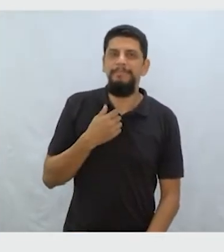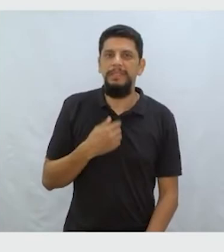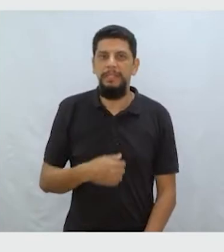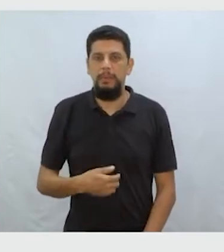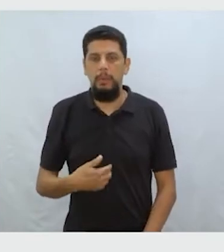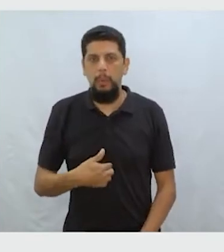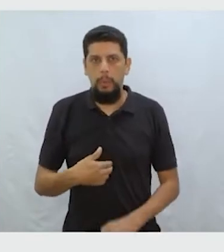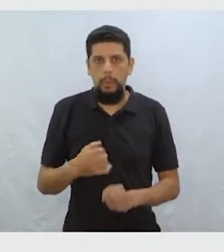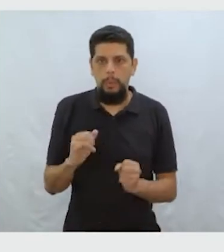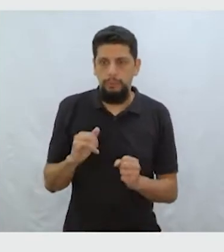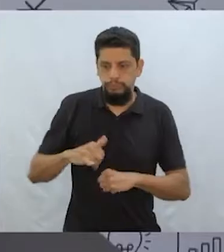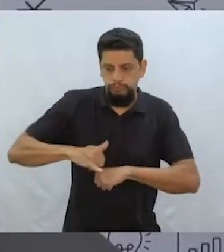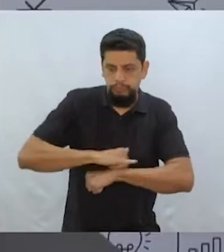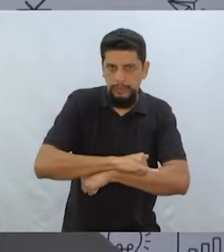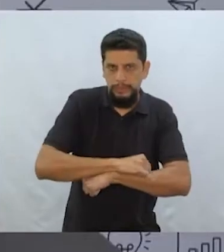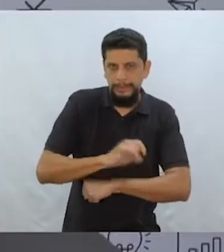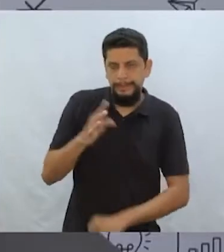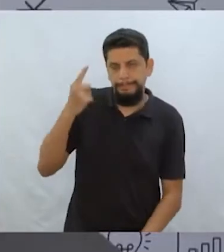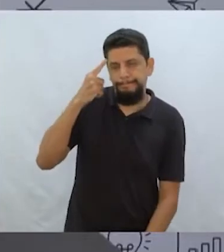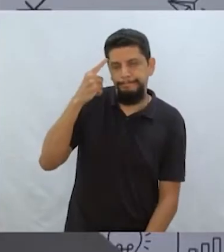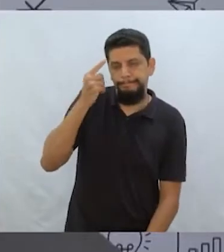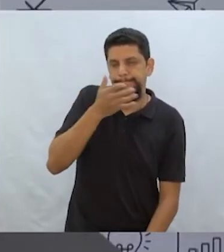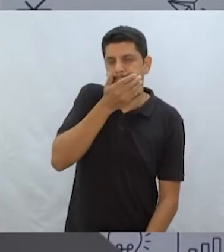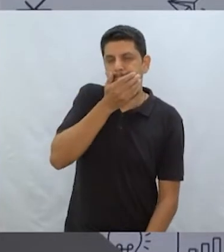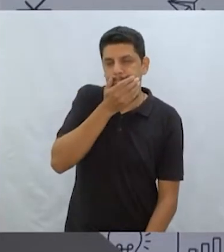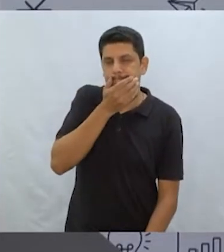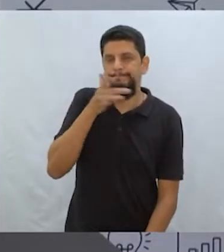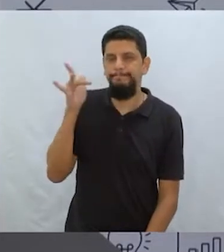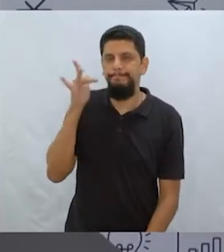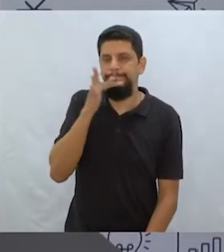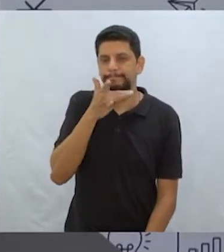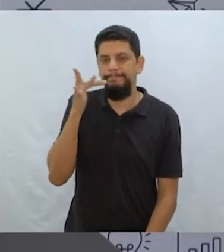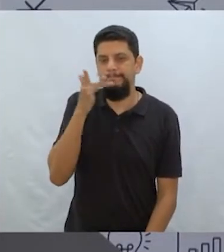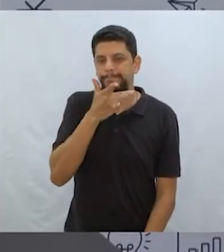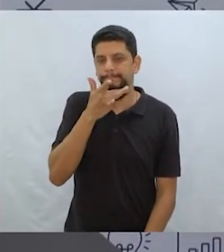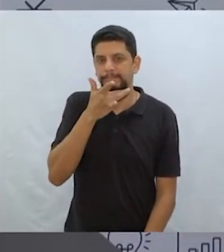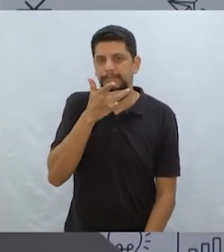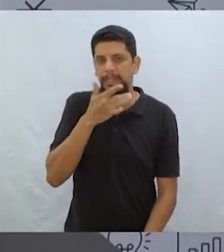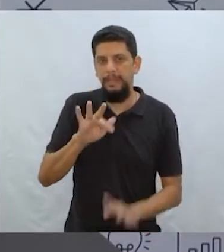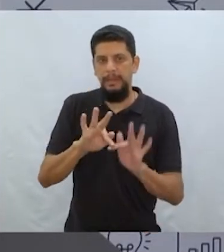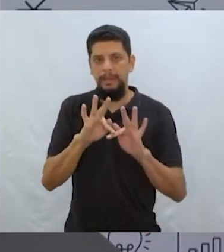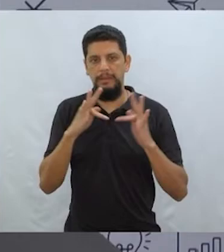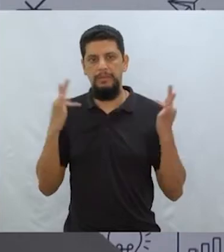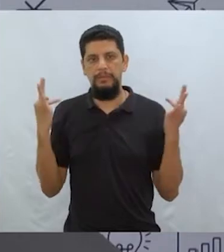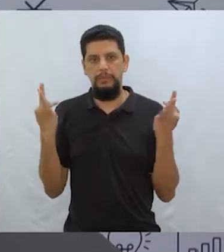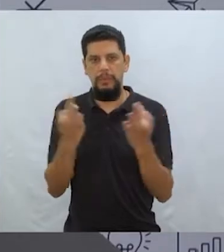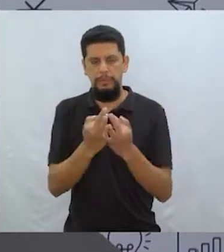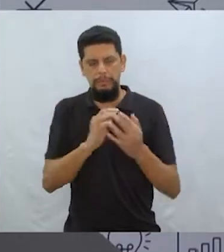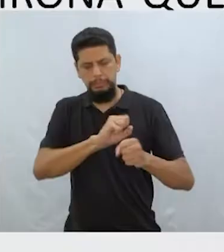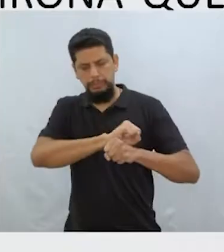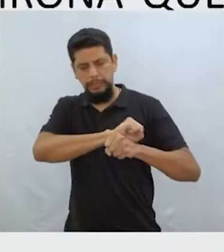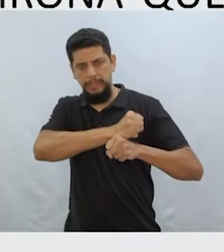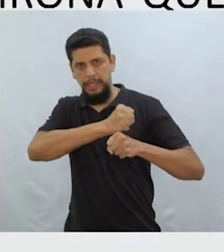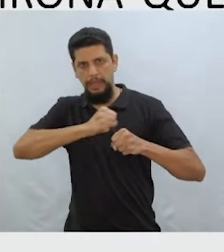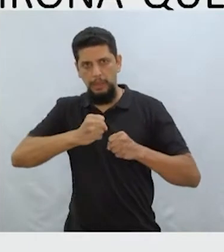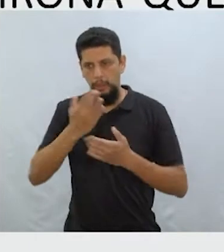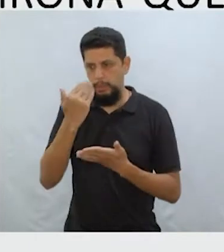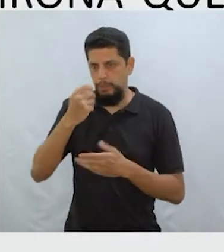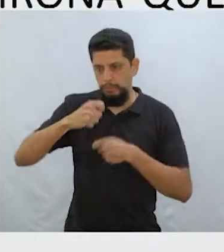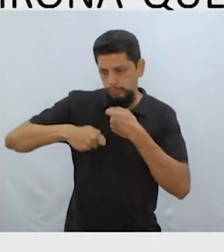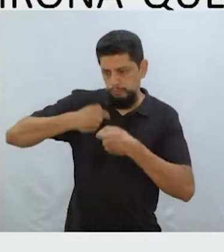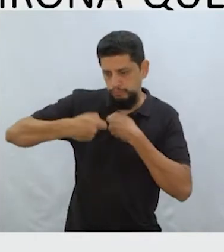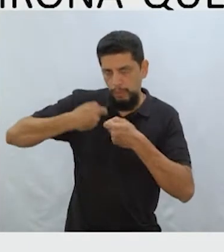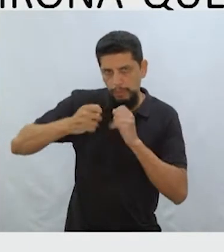excesso de peso só de pensar Hum que delícia A família era enorme e